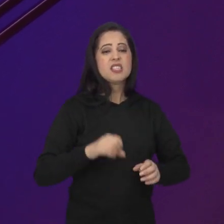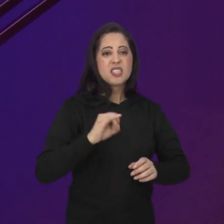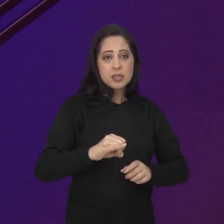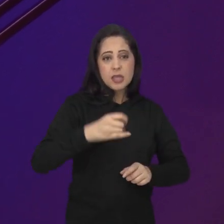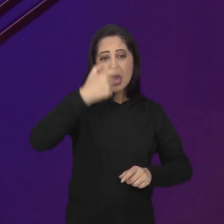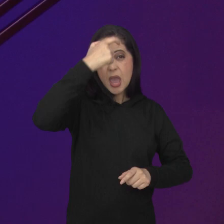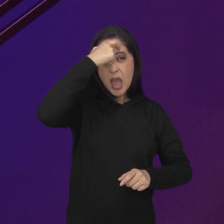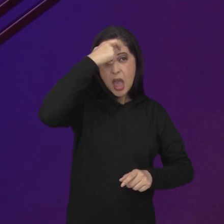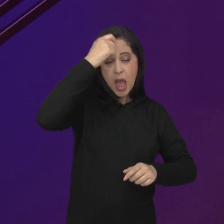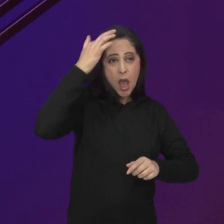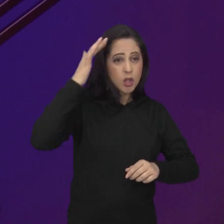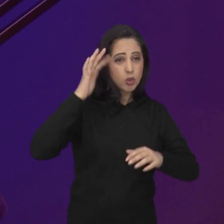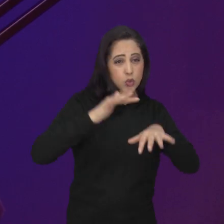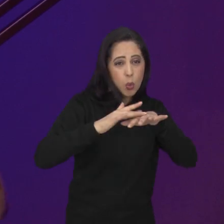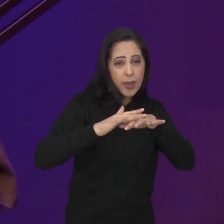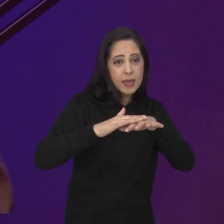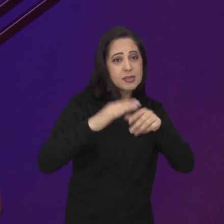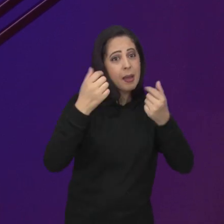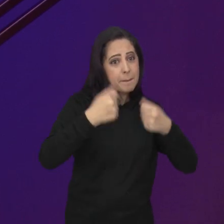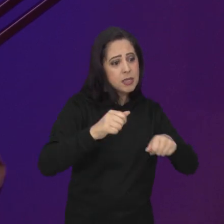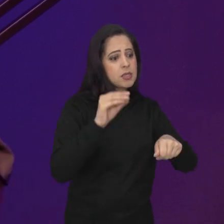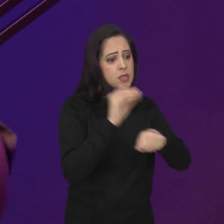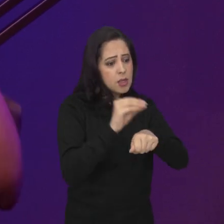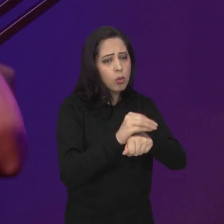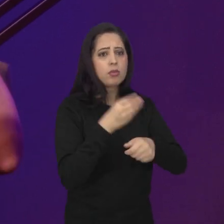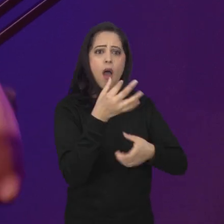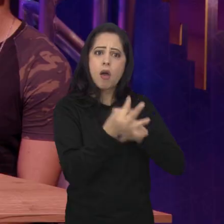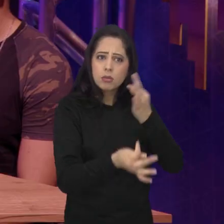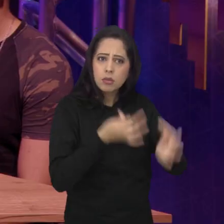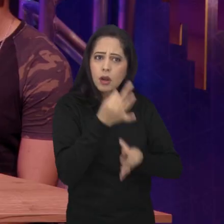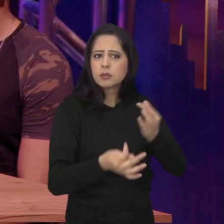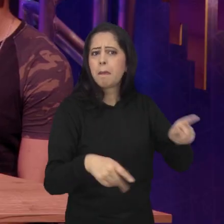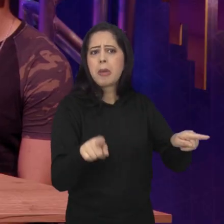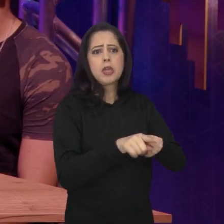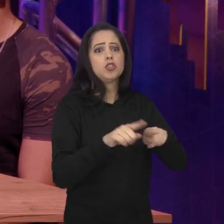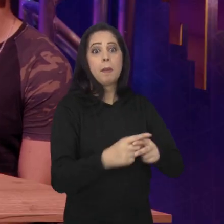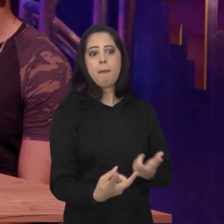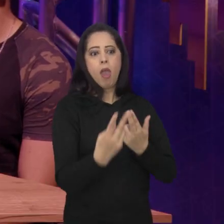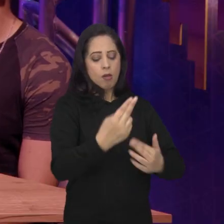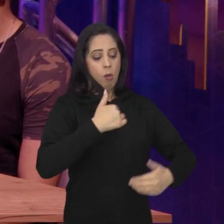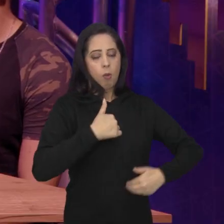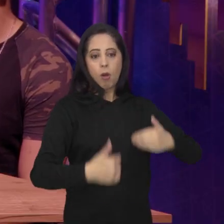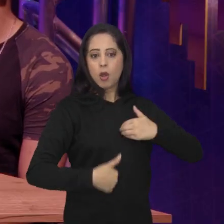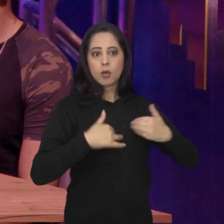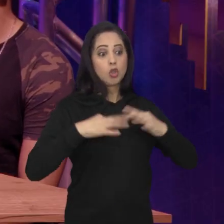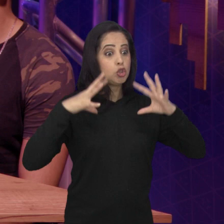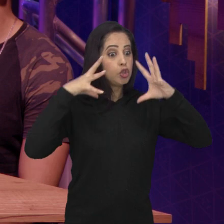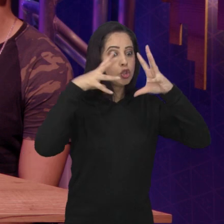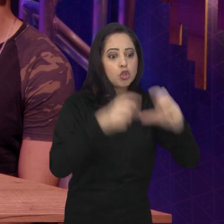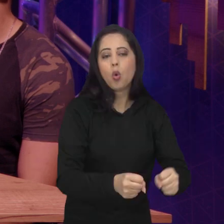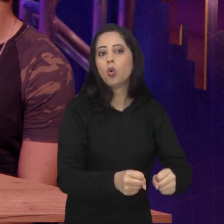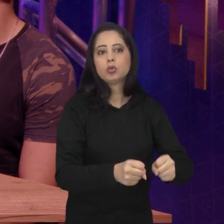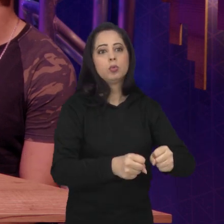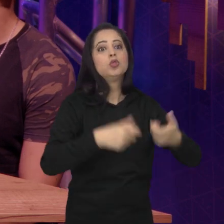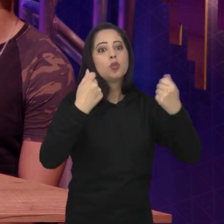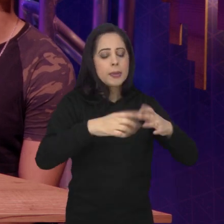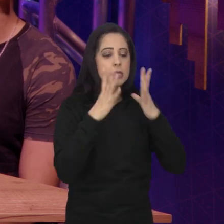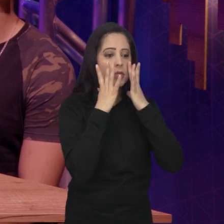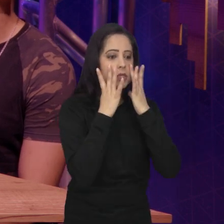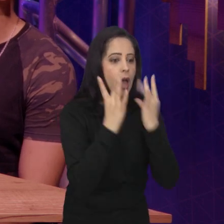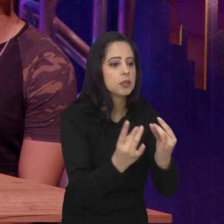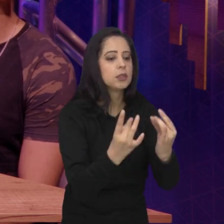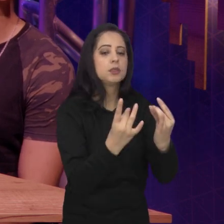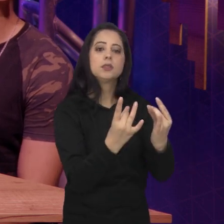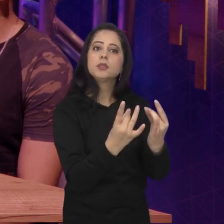precisa ser resolvido, um cuidado, né, na verdade, que precisa se ter com as pessoas, porque todo mundo precisa